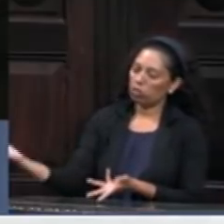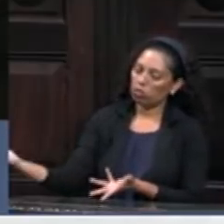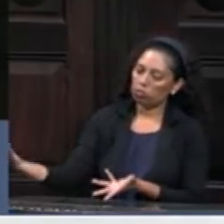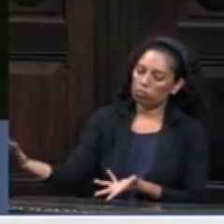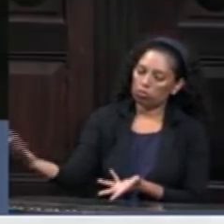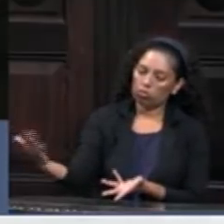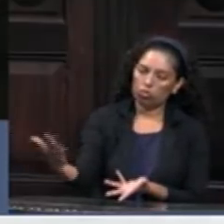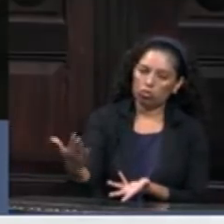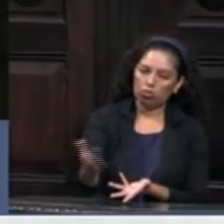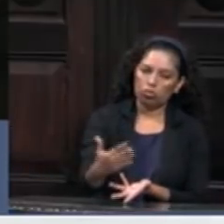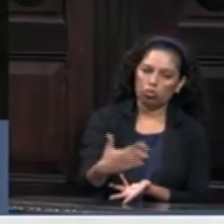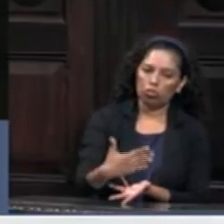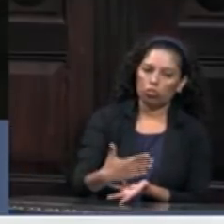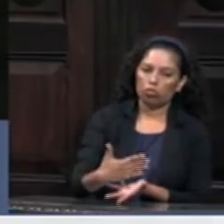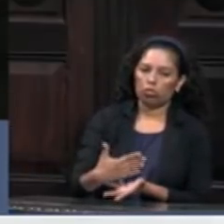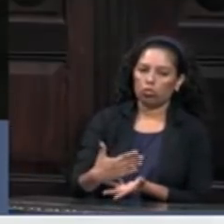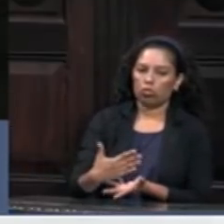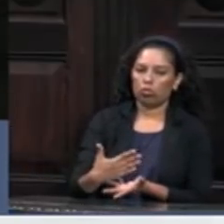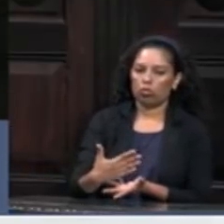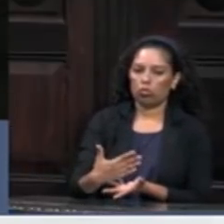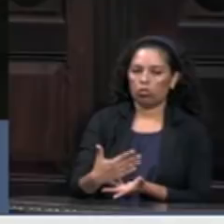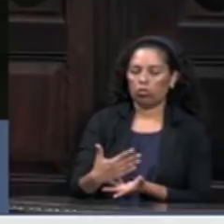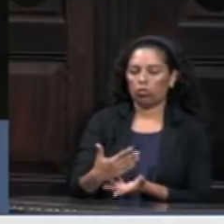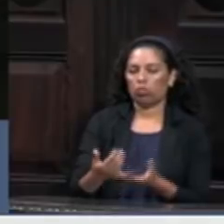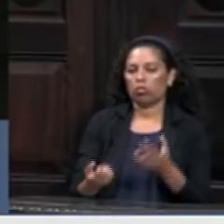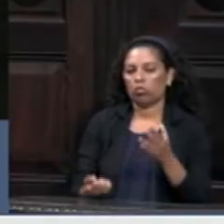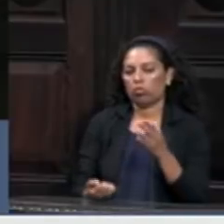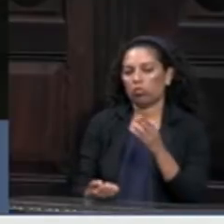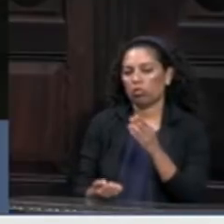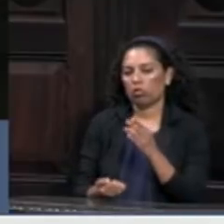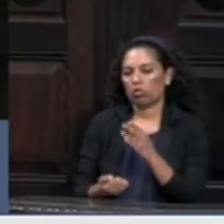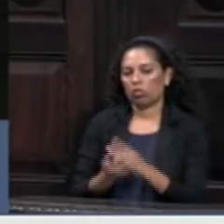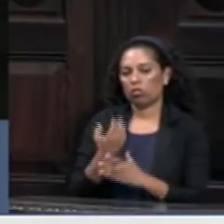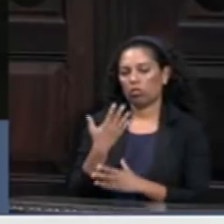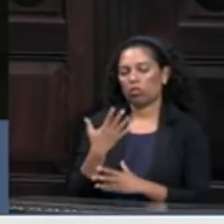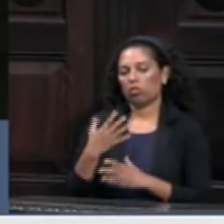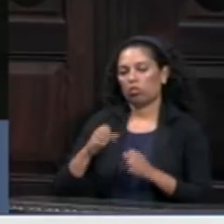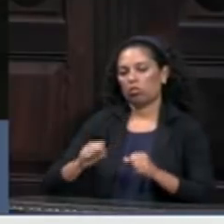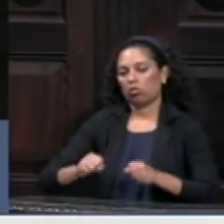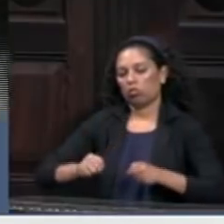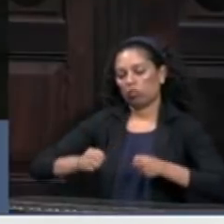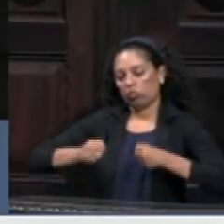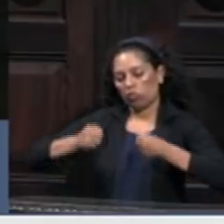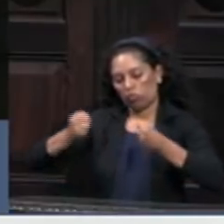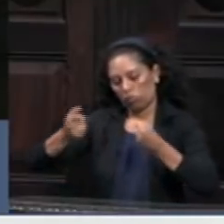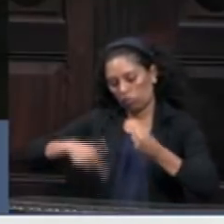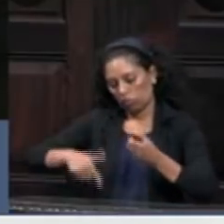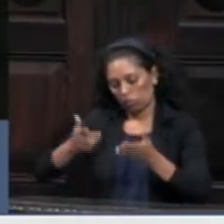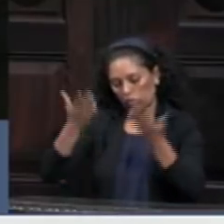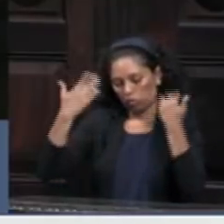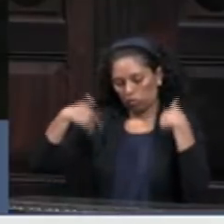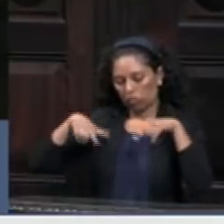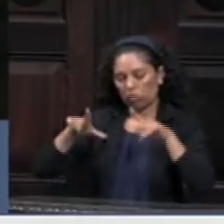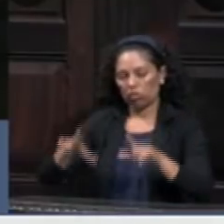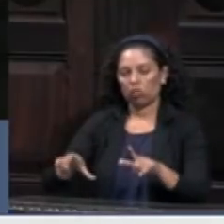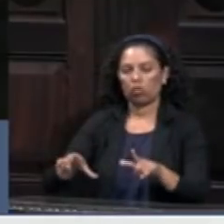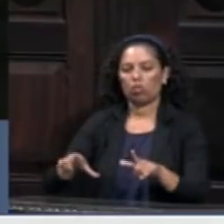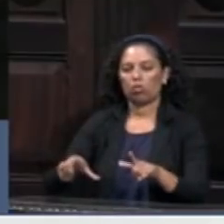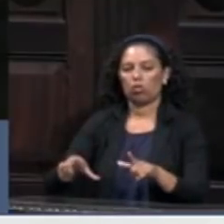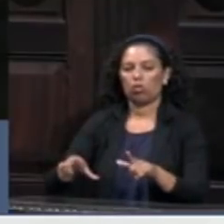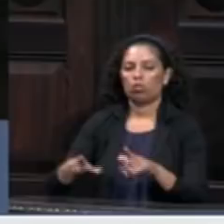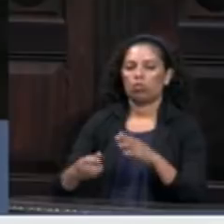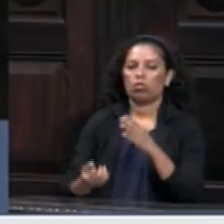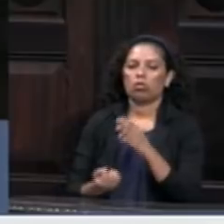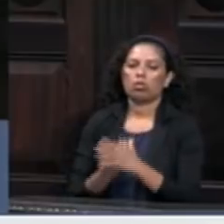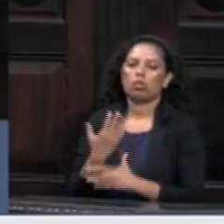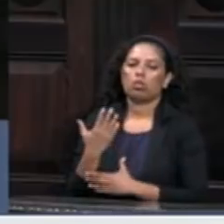da dívida ativa pela criação, fruto do esforço deste parlamento e não do governo, de